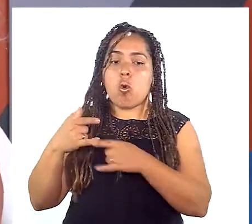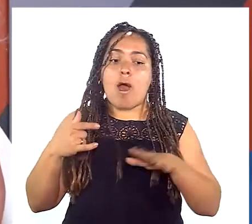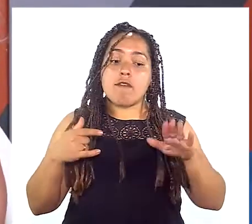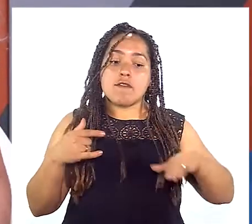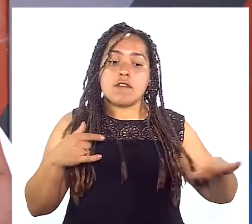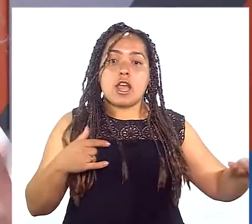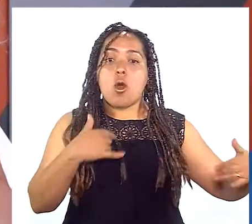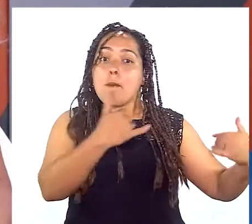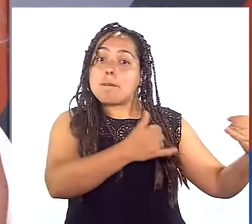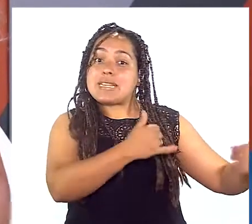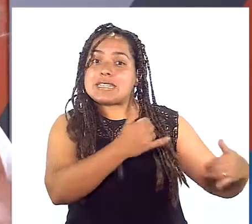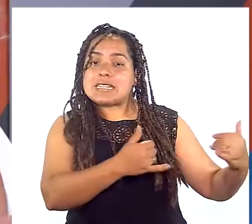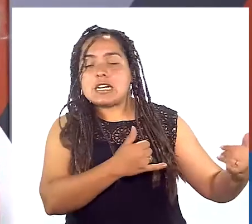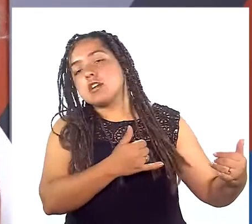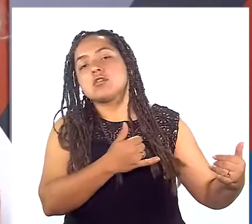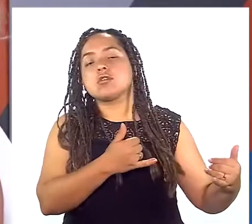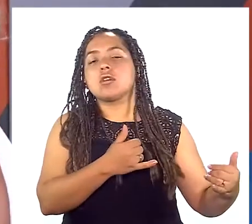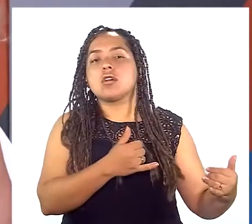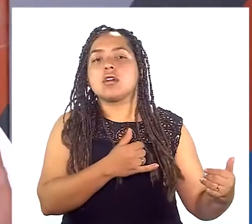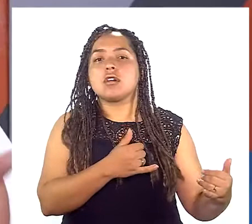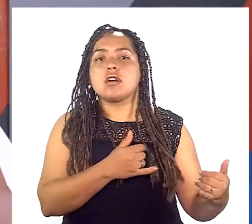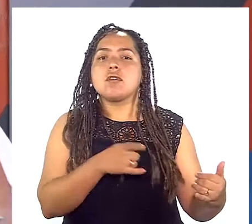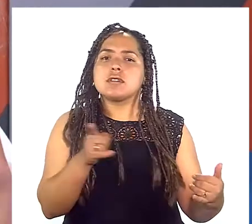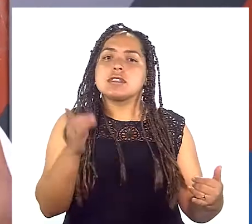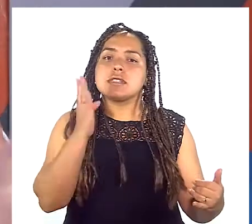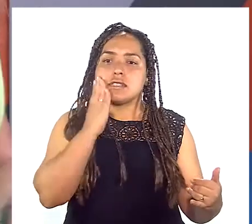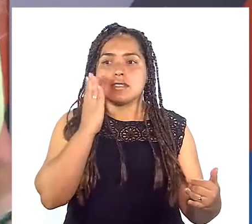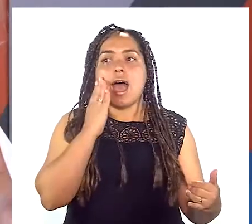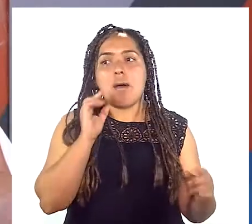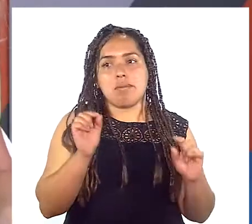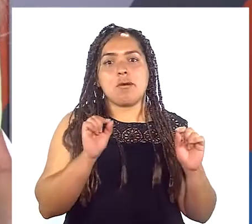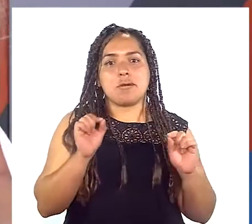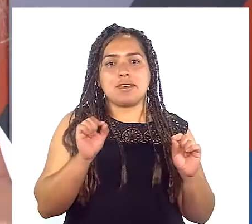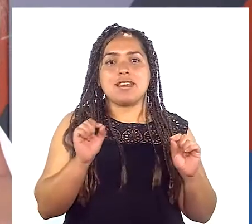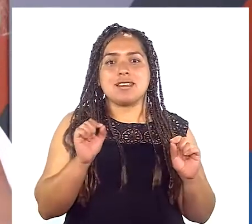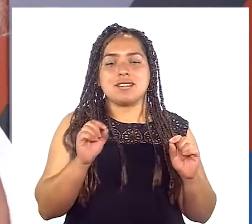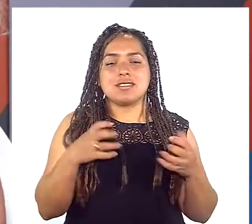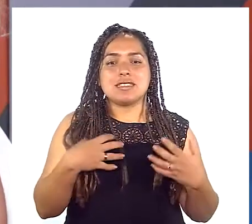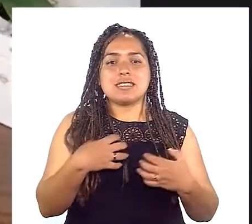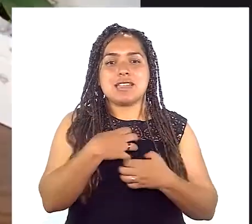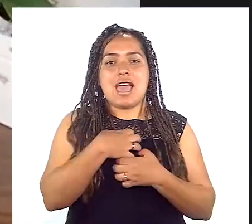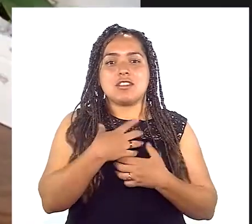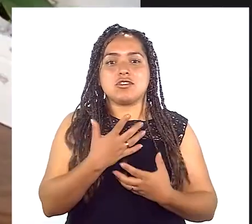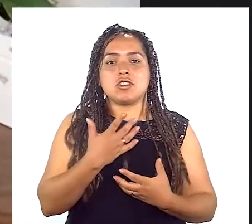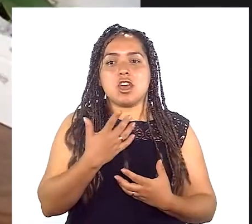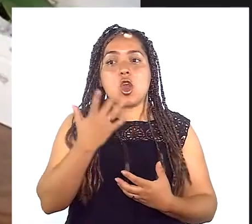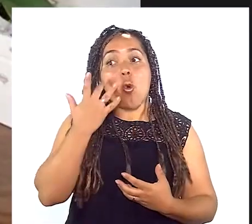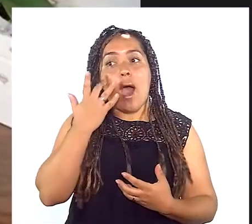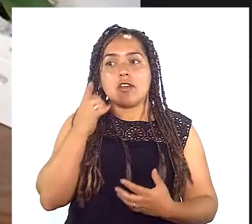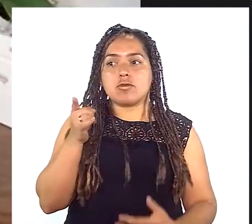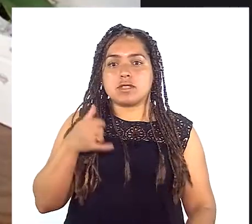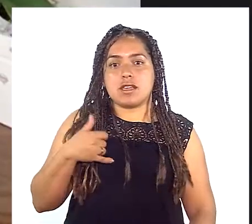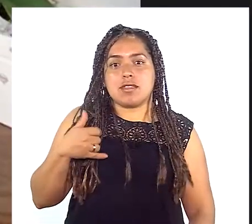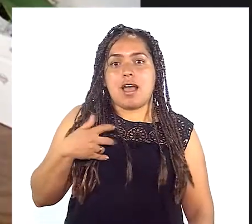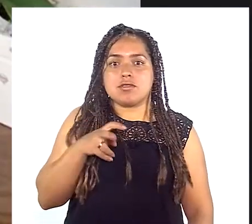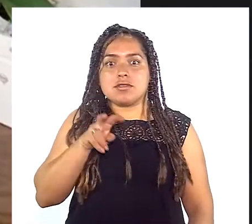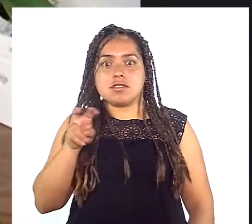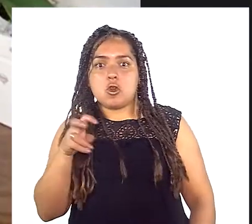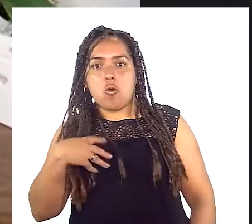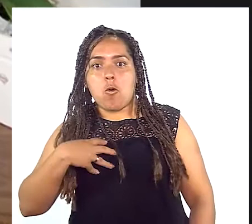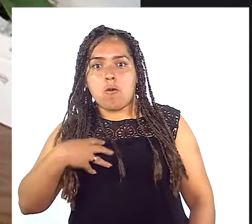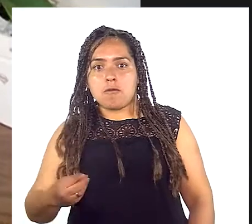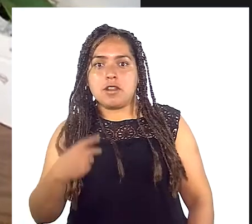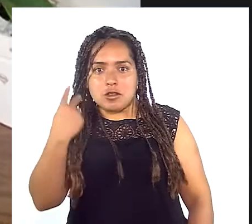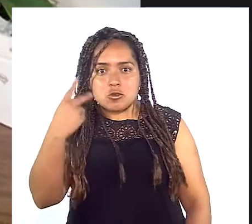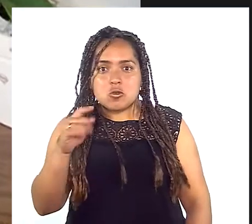de Zoom, todo o seu trabalho. A senhora mesmo, né, deve estar passando por isso, né? Eu presumivelmente, não sei se a